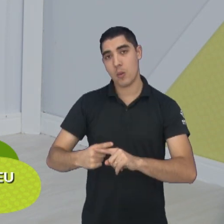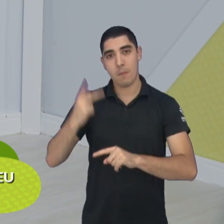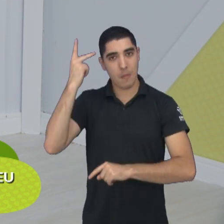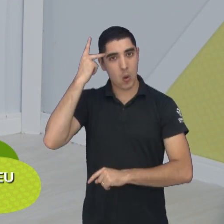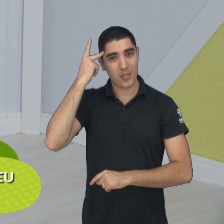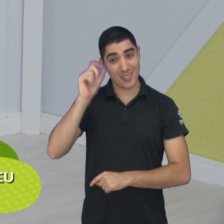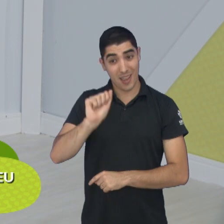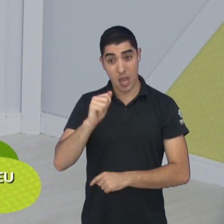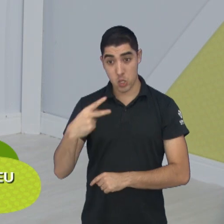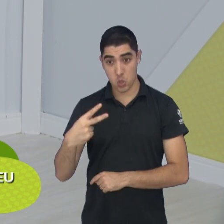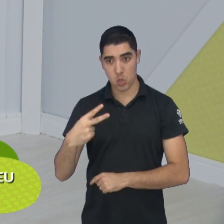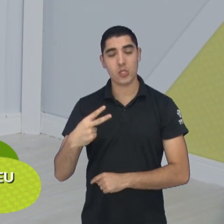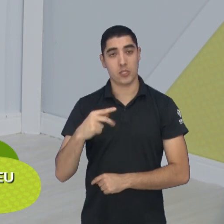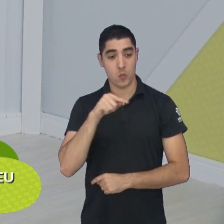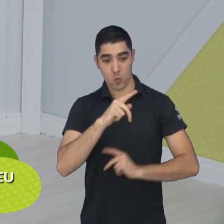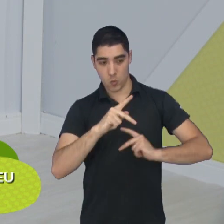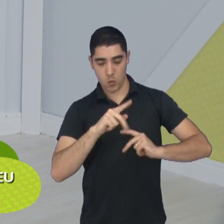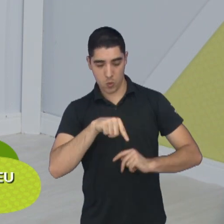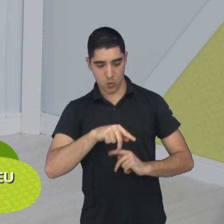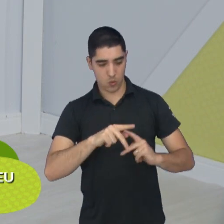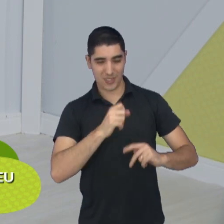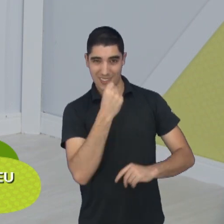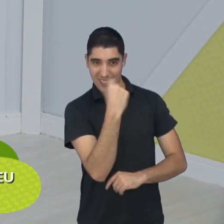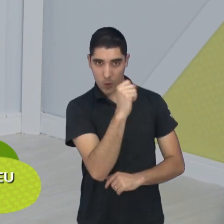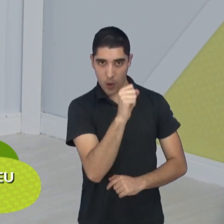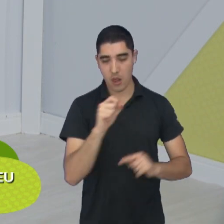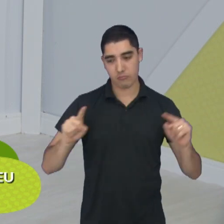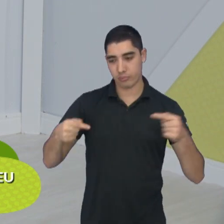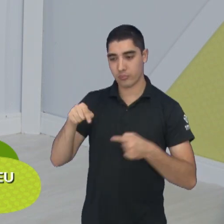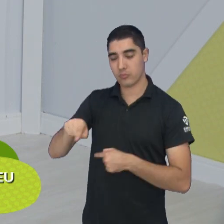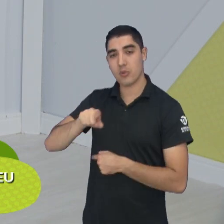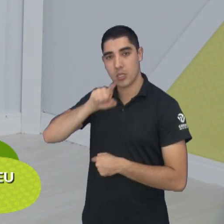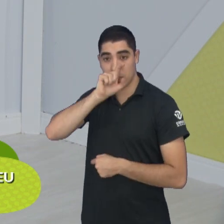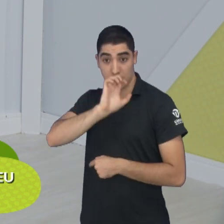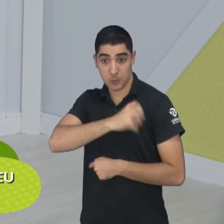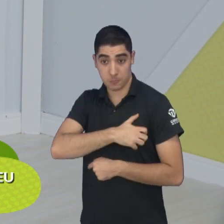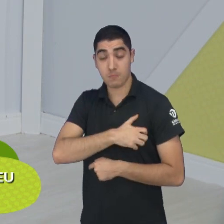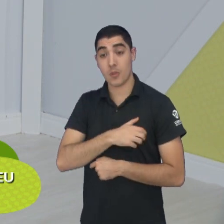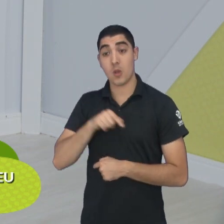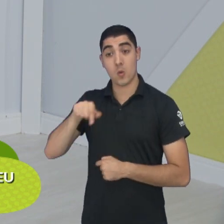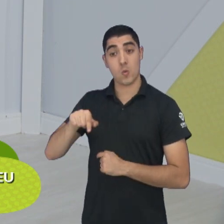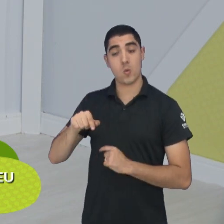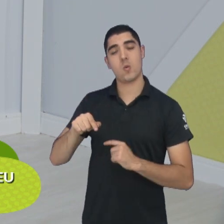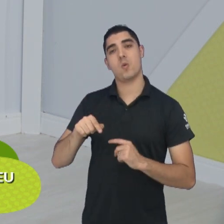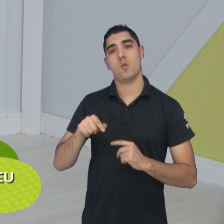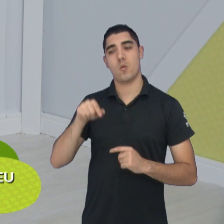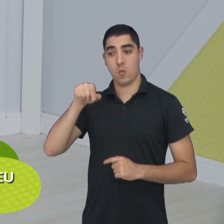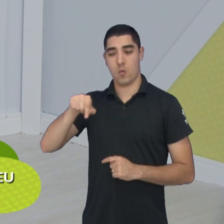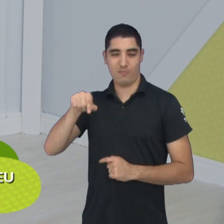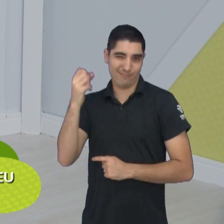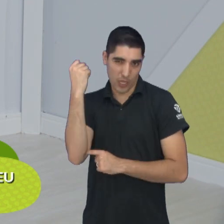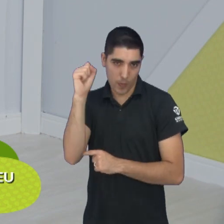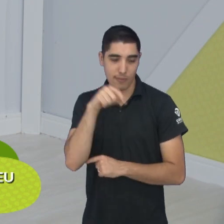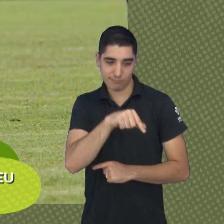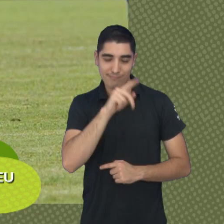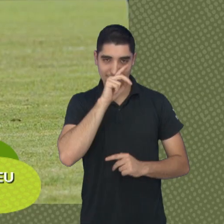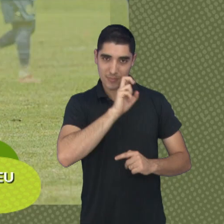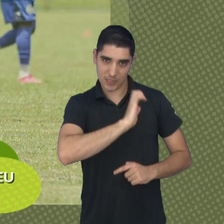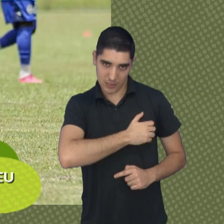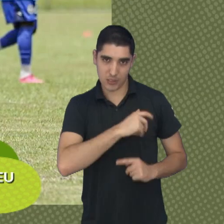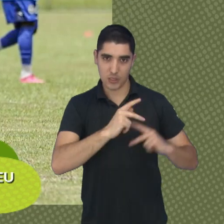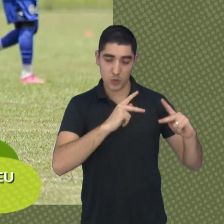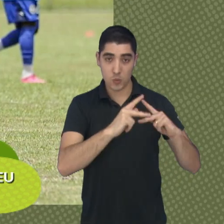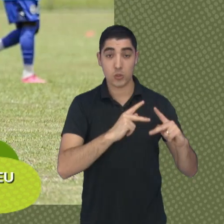o Boa Vista de Saquarema. São José venceu por 2-0. Os gols foram marcados na segunda parte do jogo, já com os times